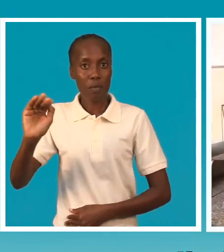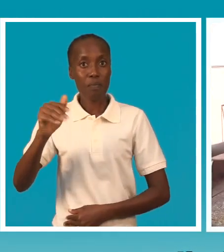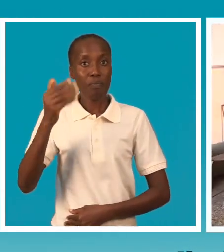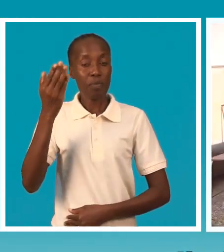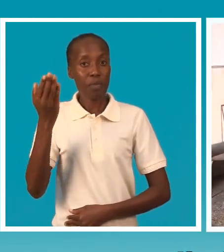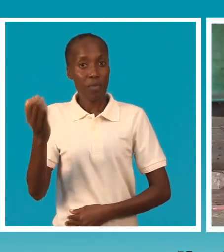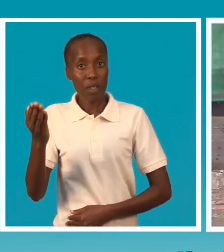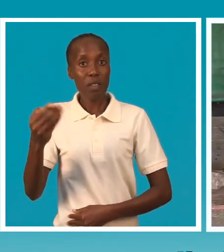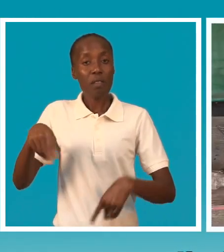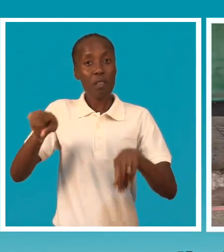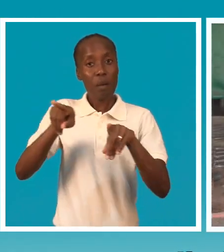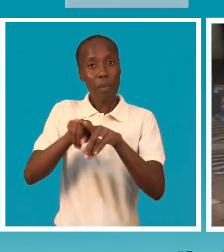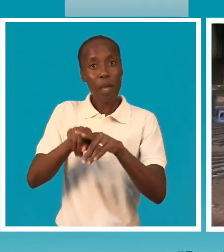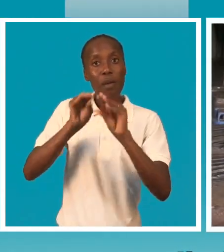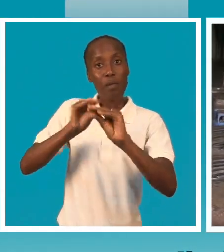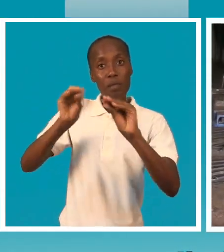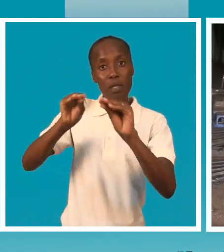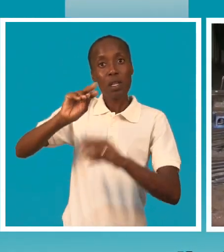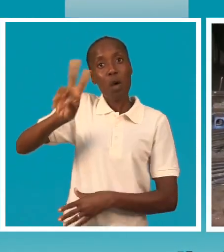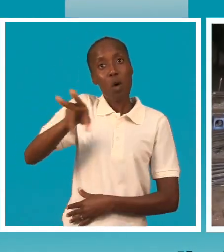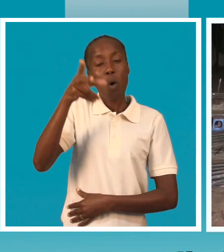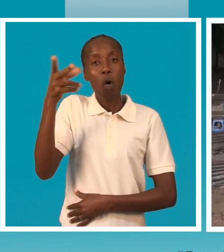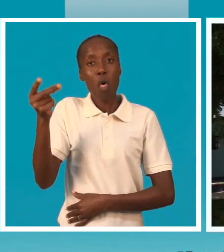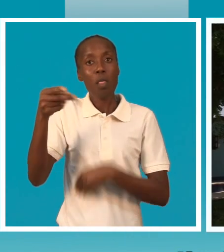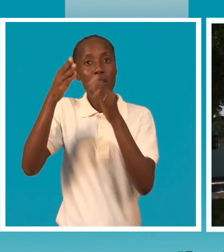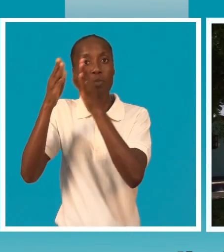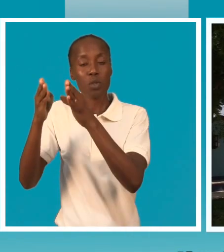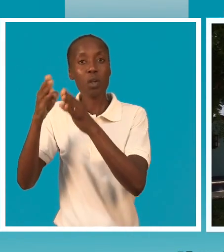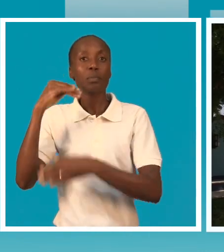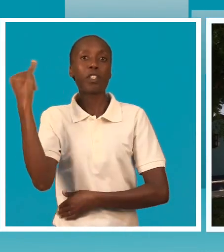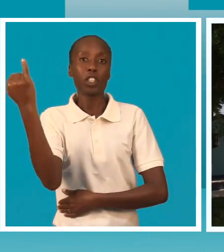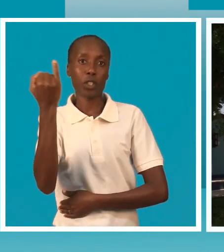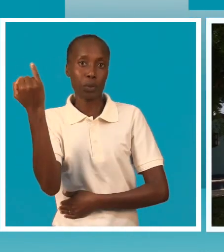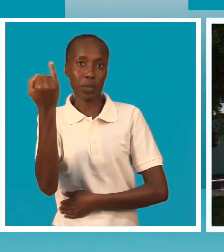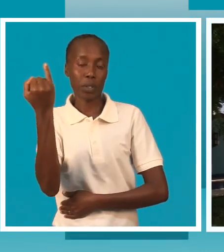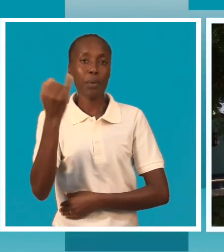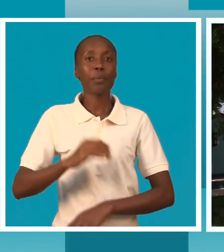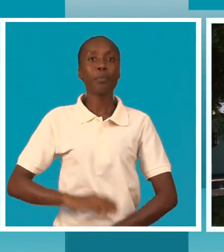além de ser monitor deste curso na instituição que o formou.